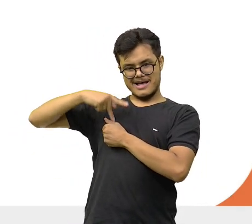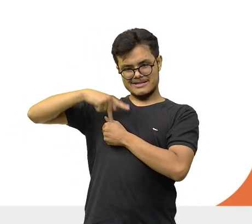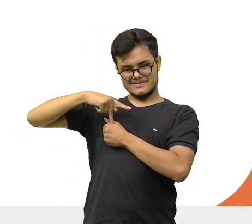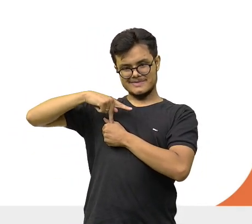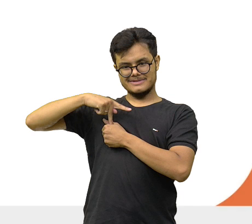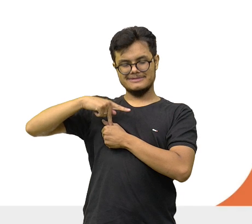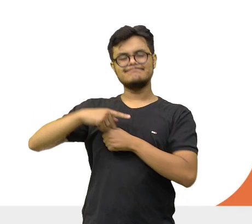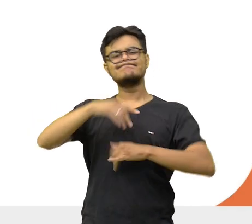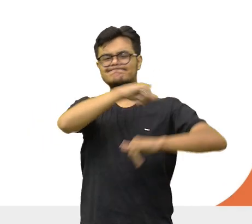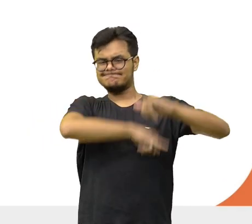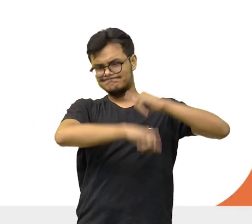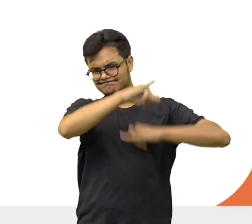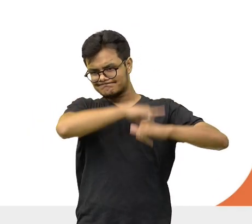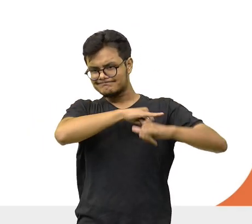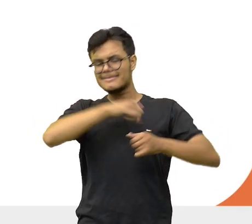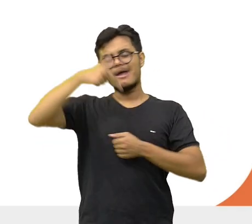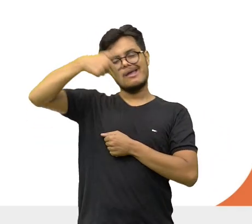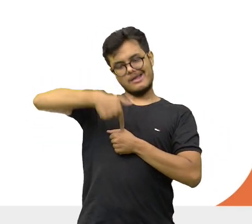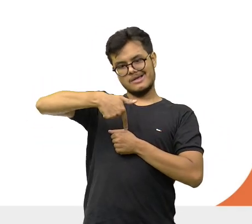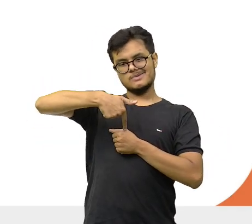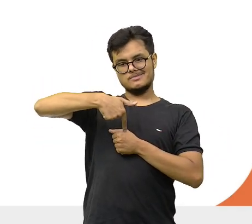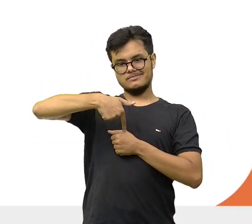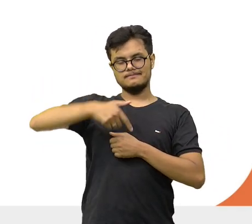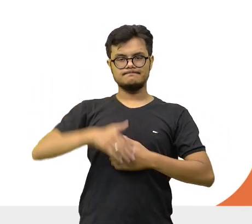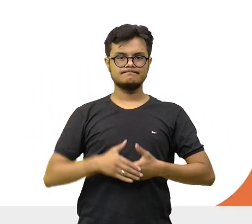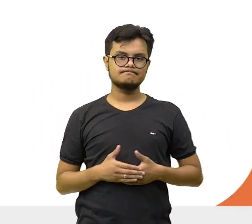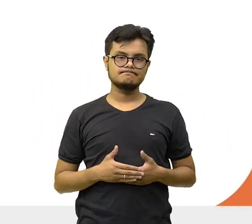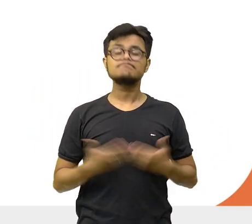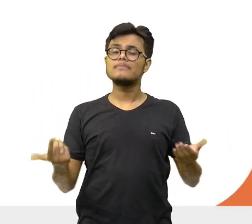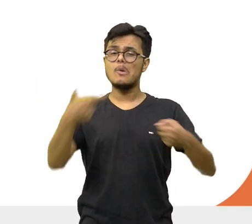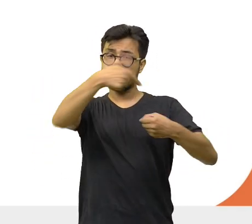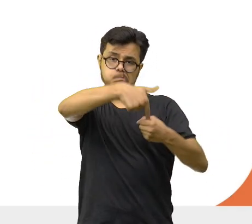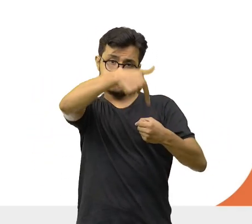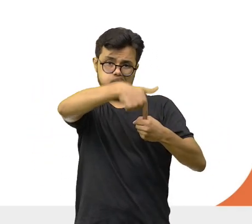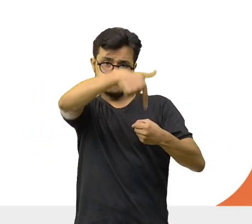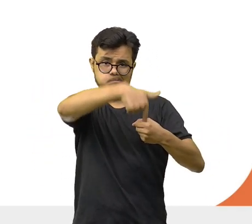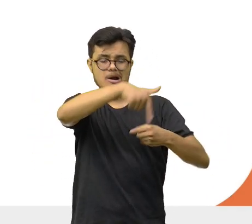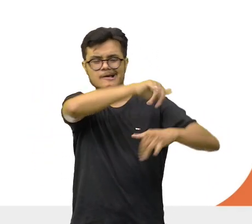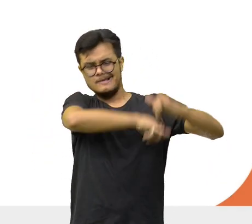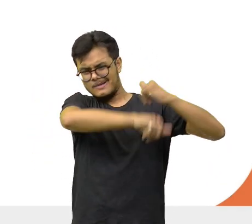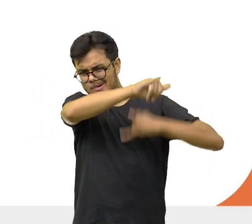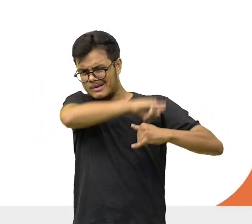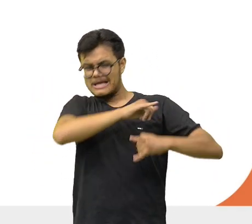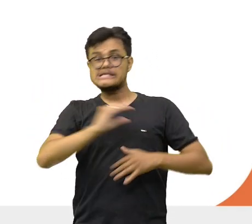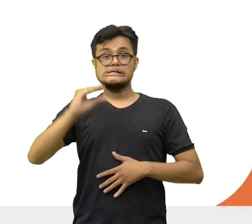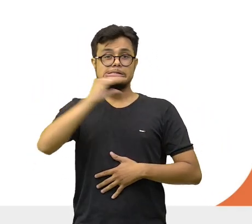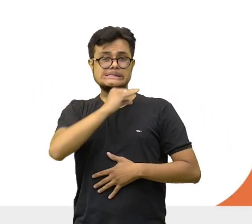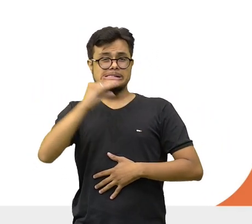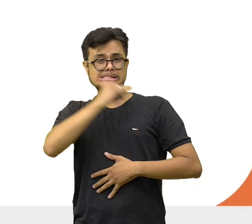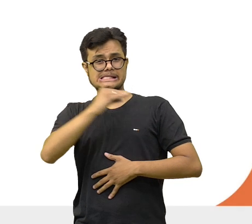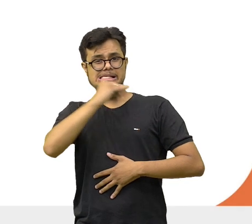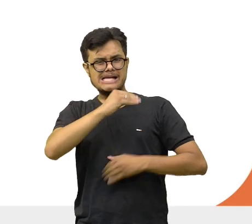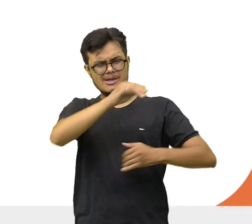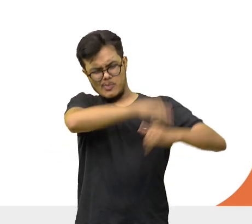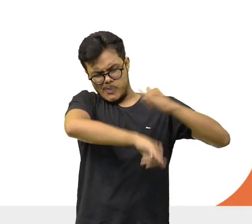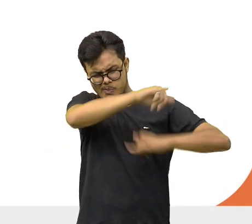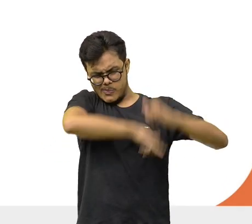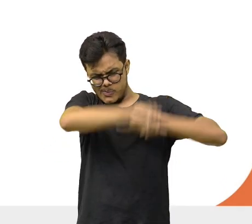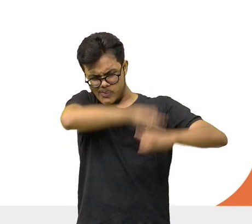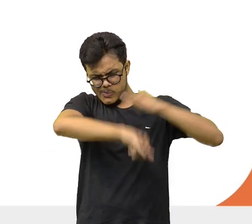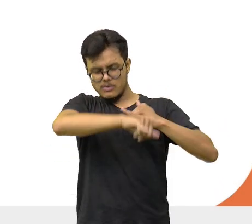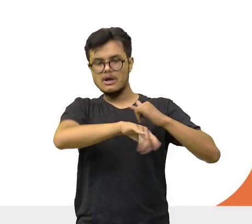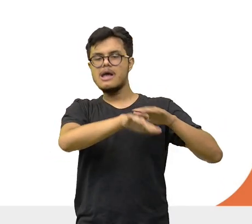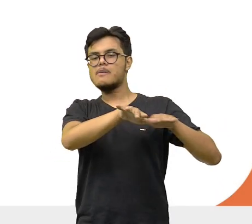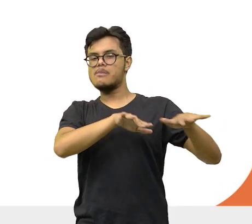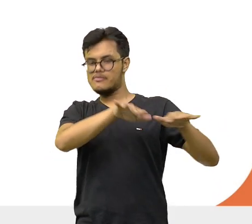usam energia a partir de um combustível. E essa combustão interna gera calor, e esse calor gera o